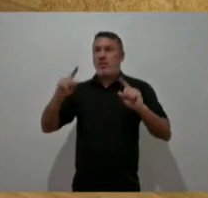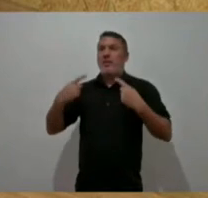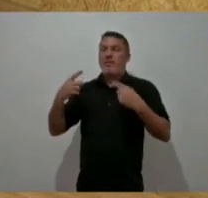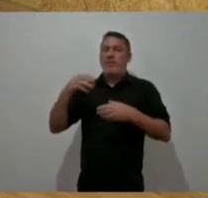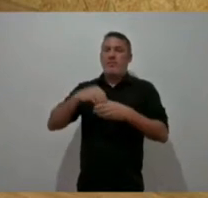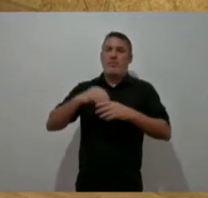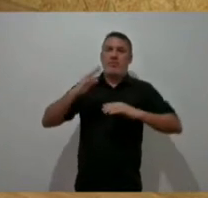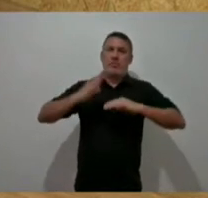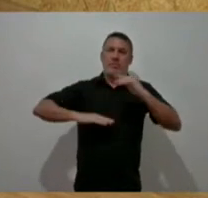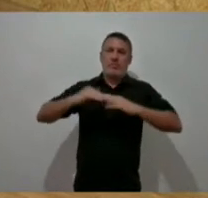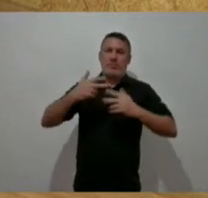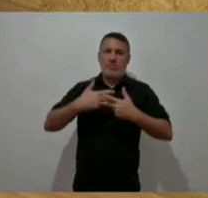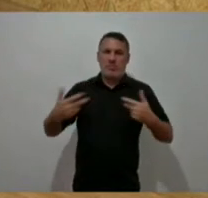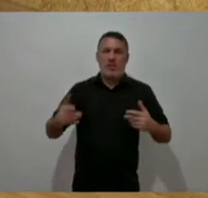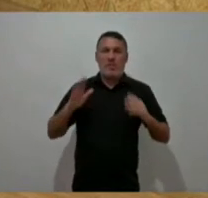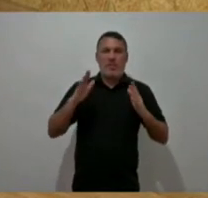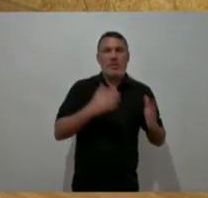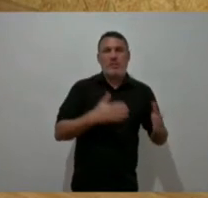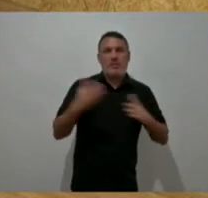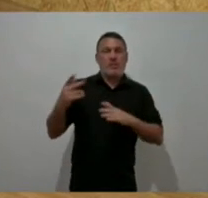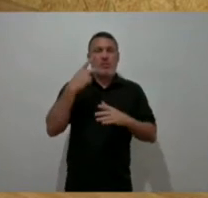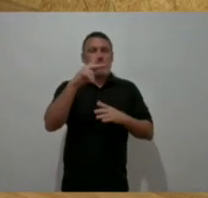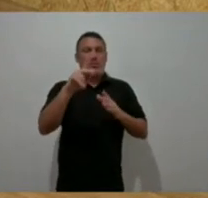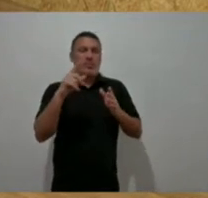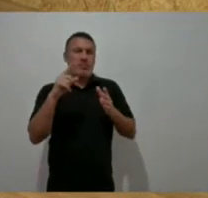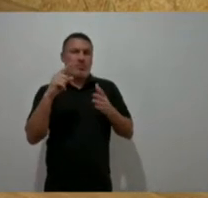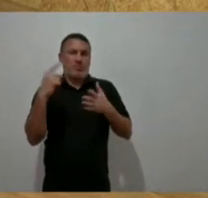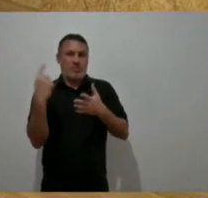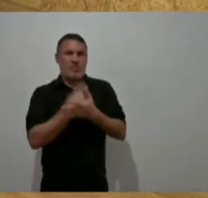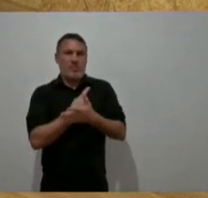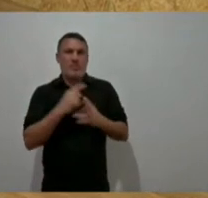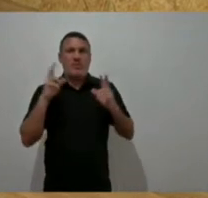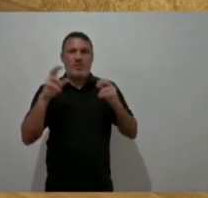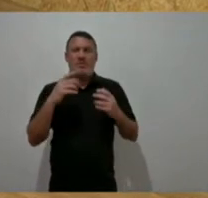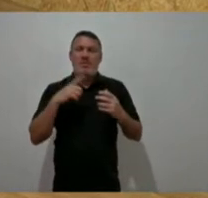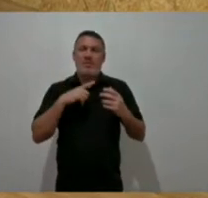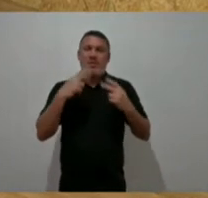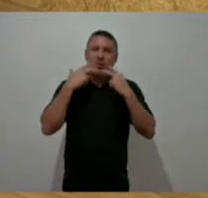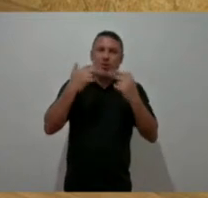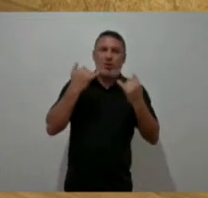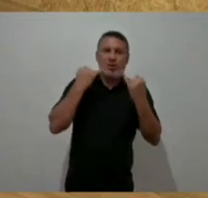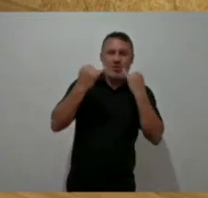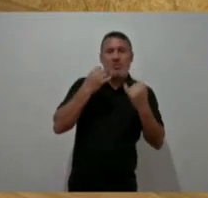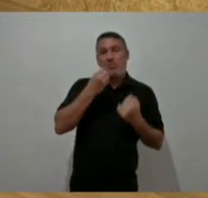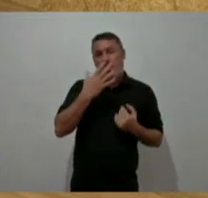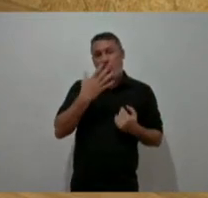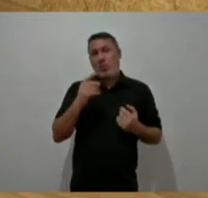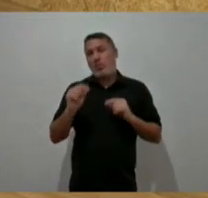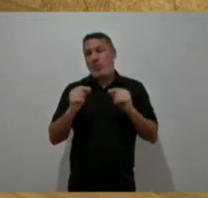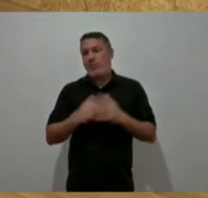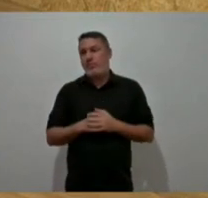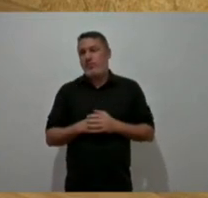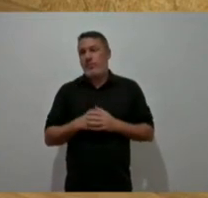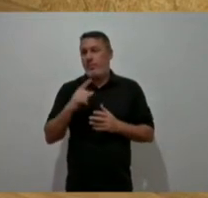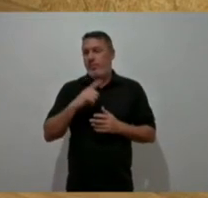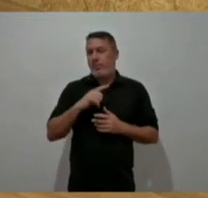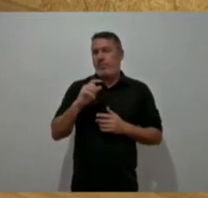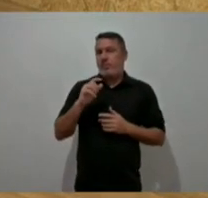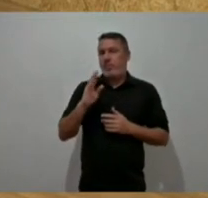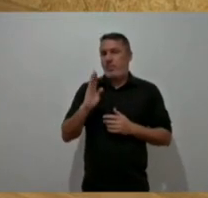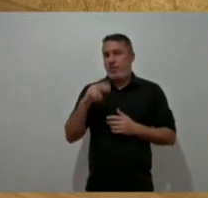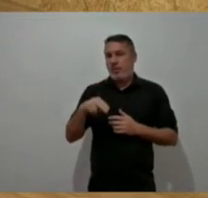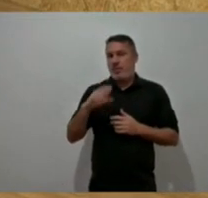puxando para a sua pergunta, que é algumas notícias boas, talvez, A BNCC, que é a Base Nacional